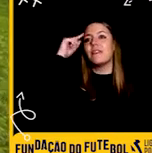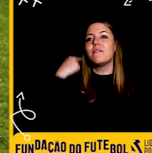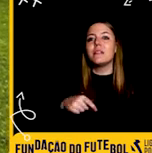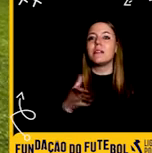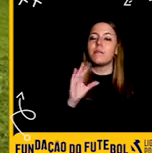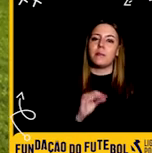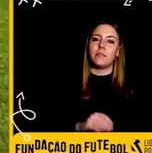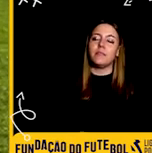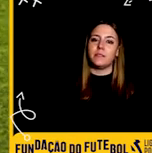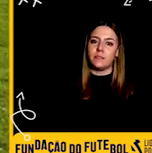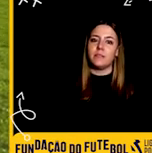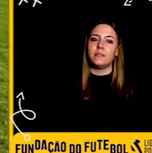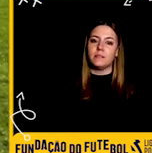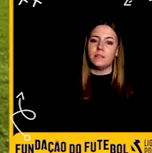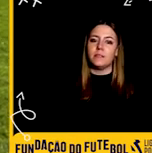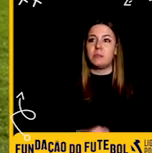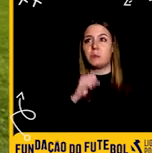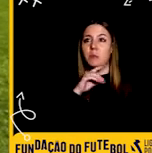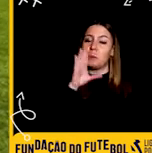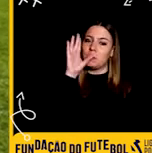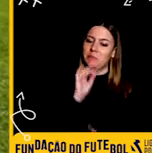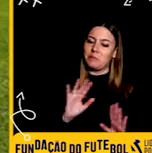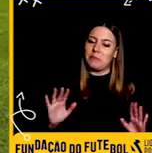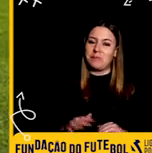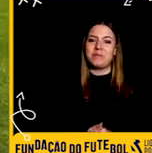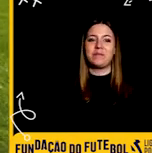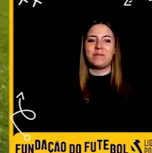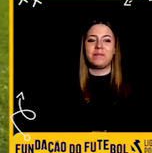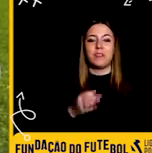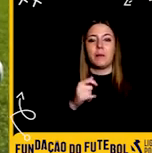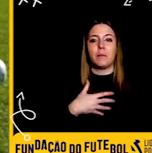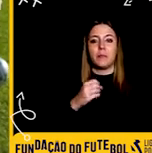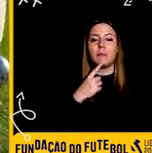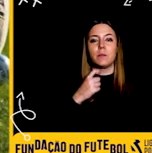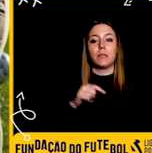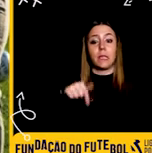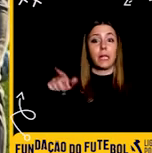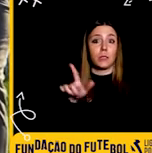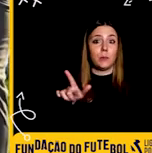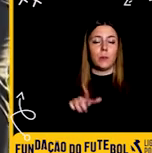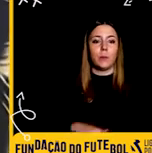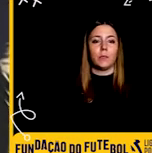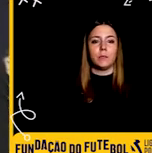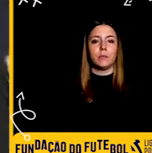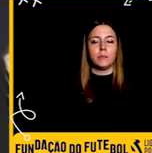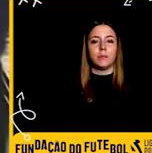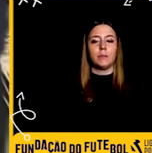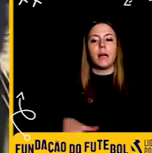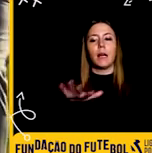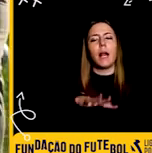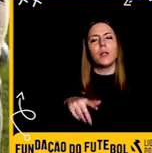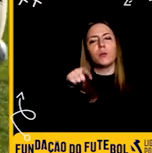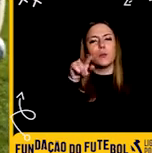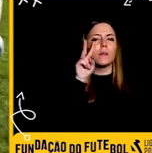é o mais difícil que nós trouxemos aqui, se calhar. Também não vou estar aqui a levantar muita moral ao Pedro. Pedro, uma pergunta. Aqui em Lisboa, qual é o lugar